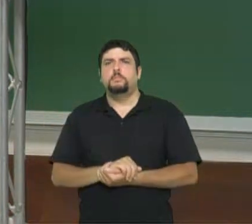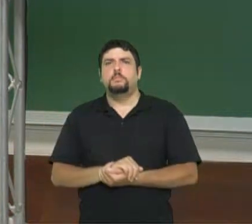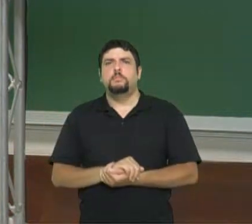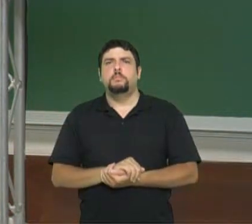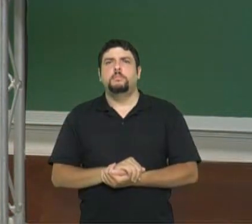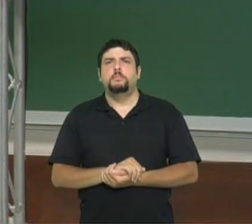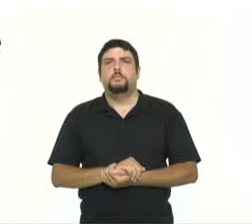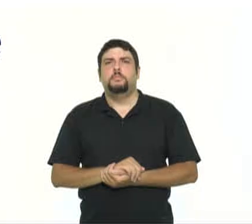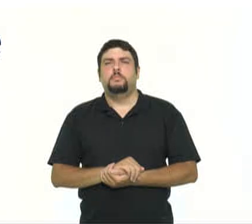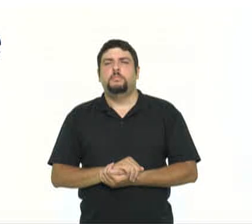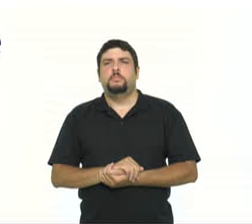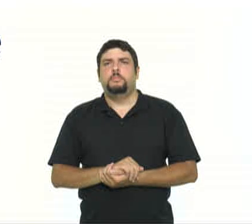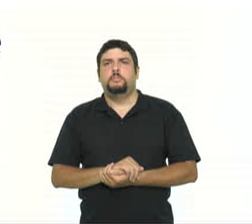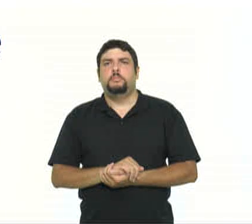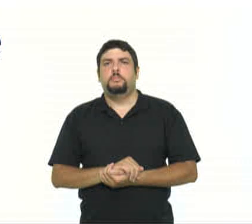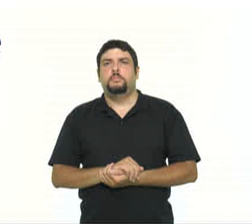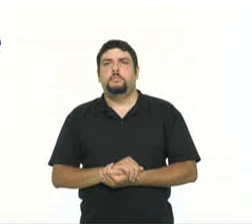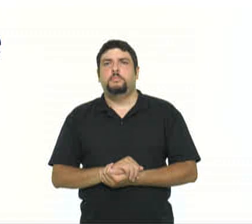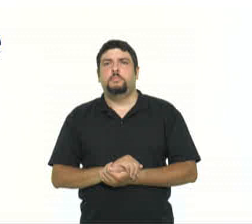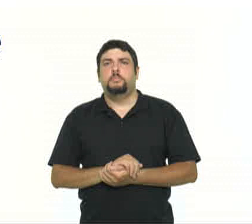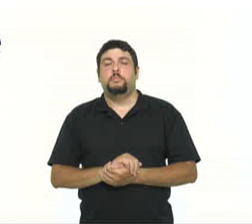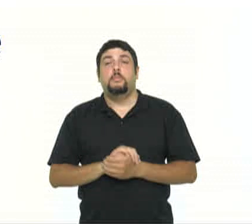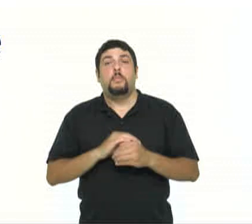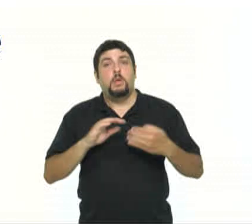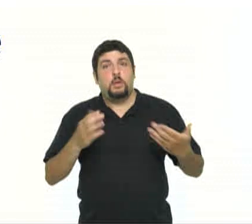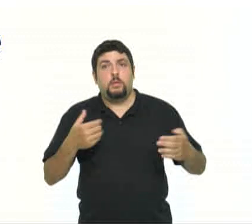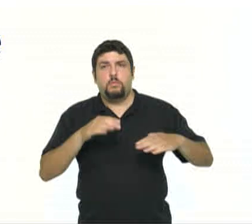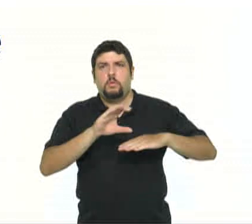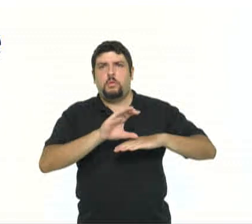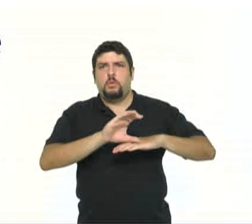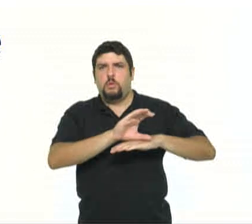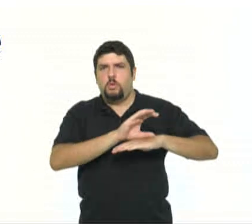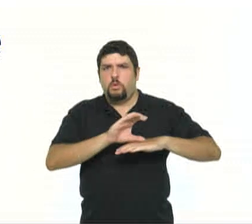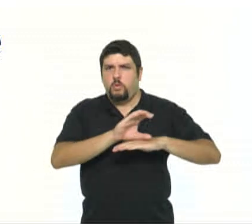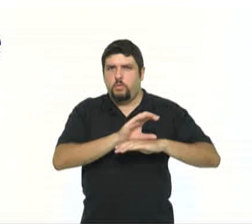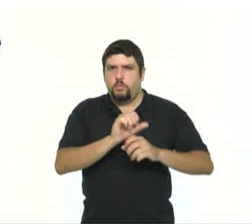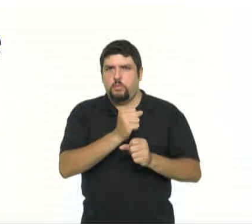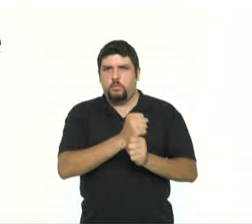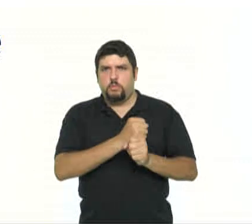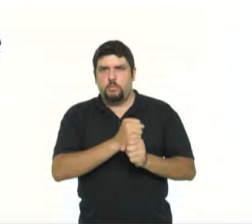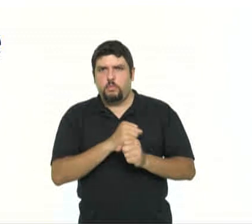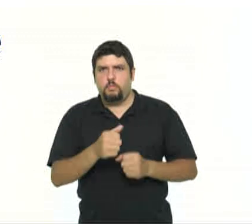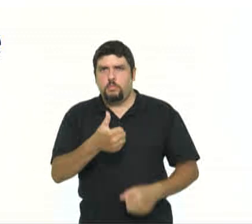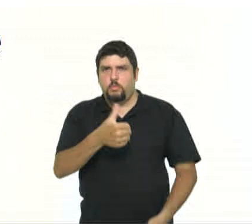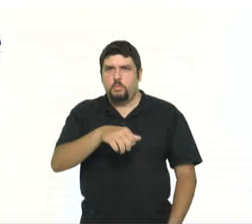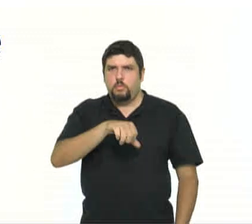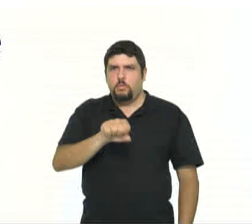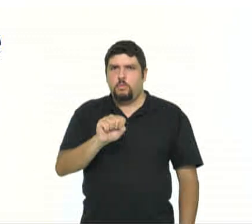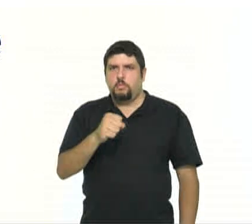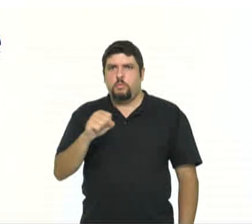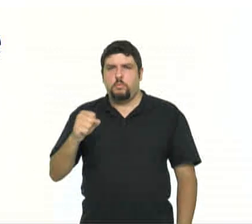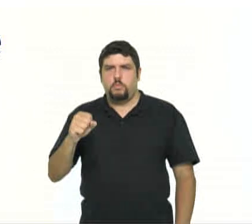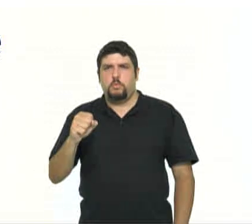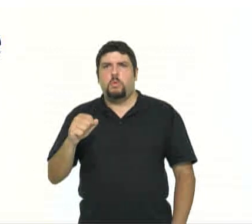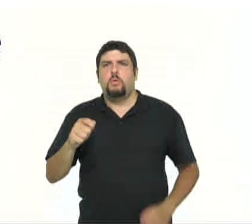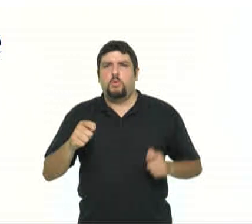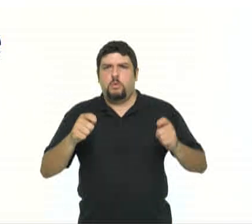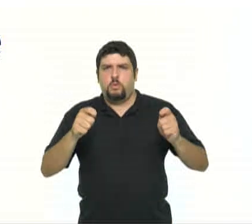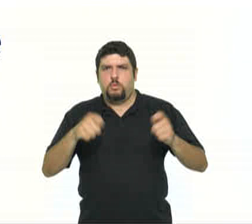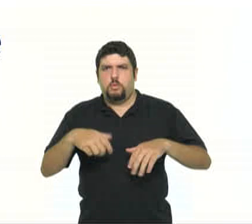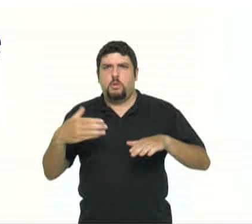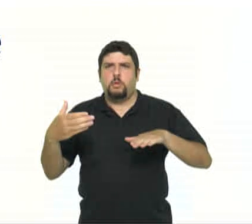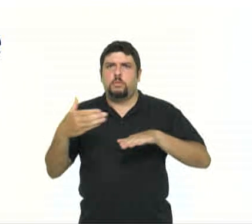Clara. Embora a Constituição Federal de 1988 assegure o acesso